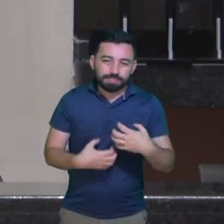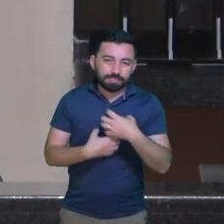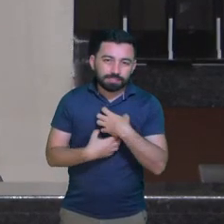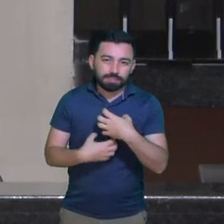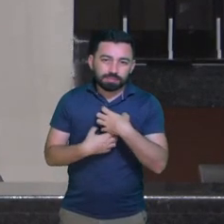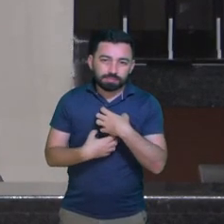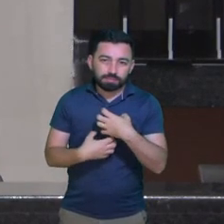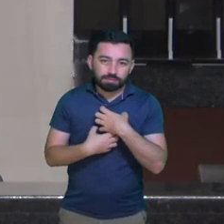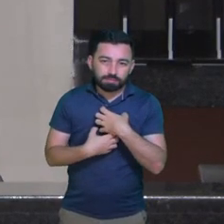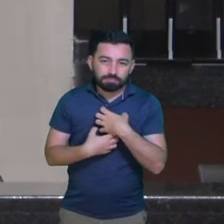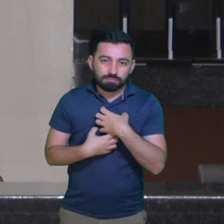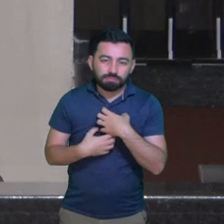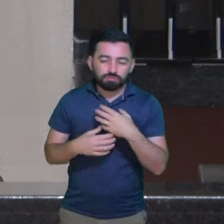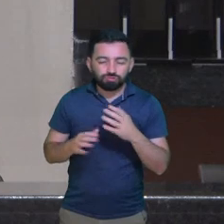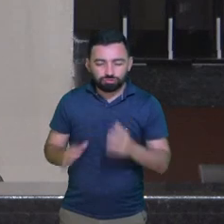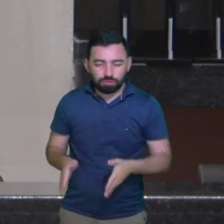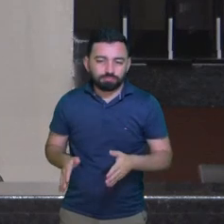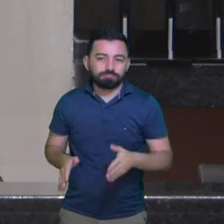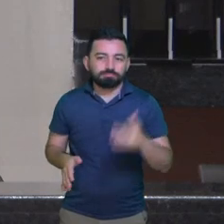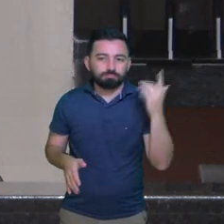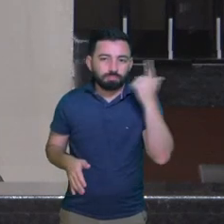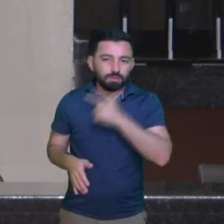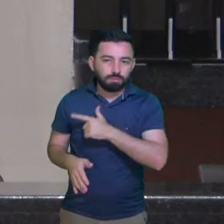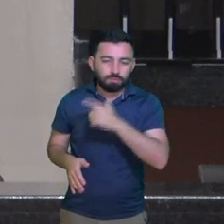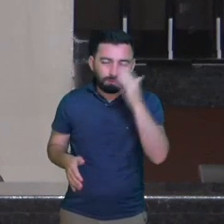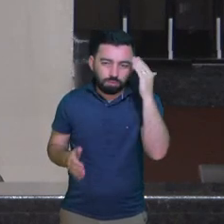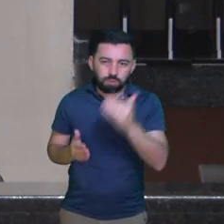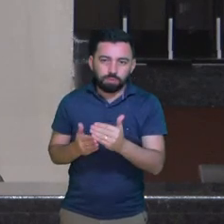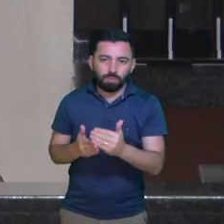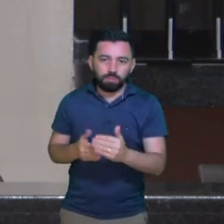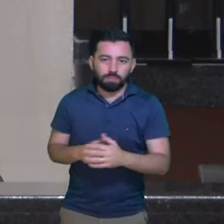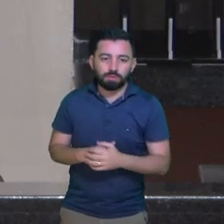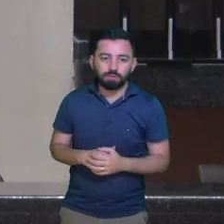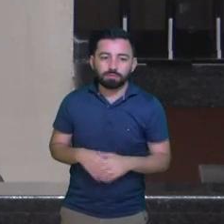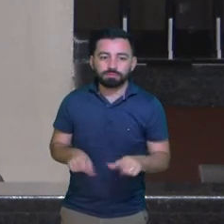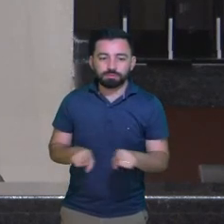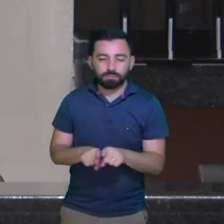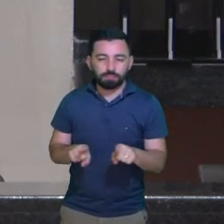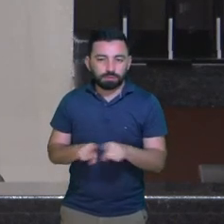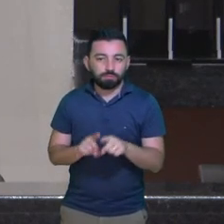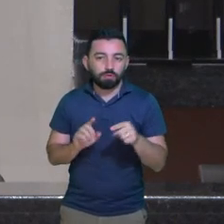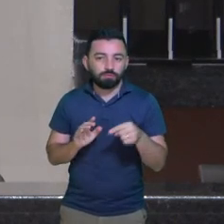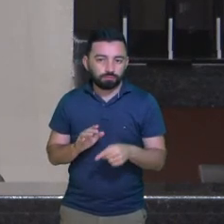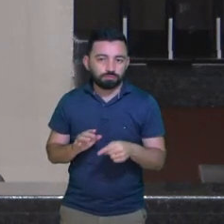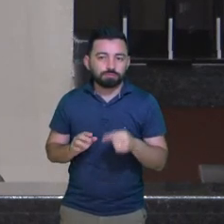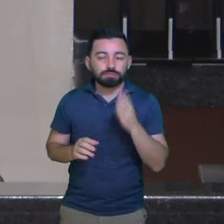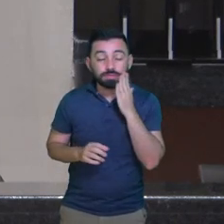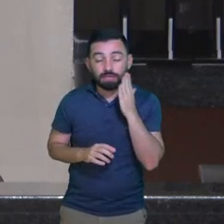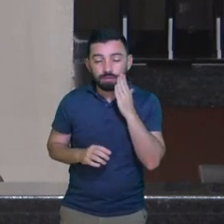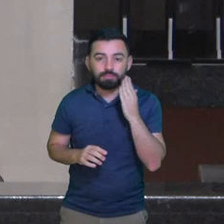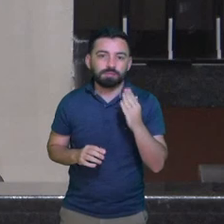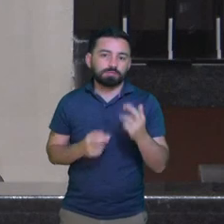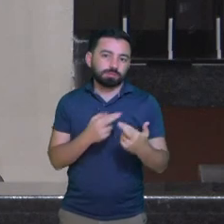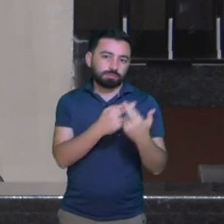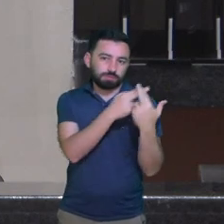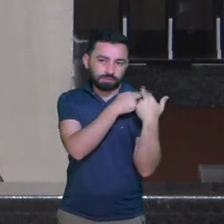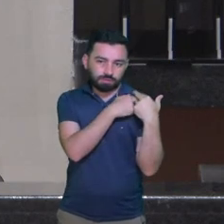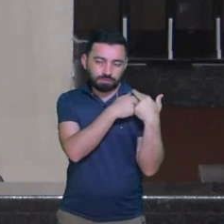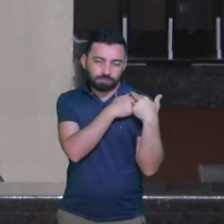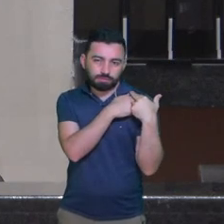de dever cumprido mas ao mesmo tempo com uma profunda noção da responsabilidade que nos